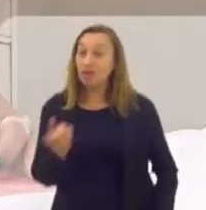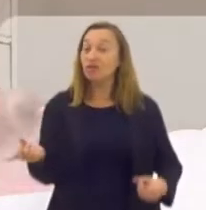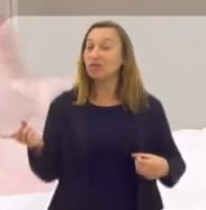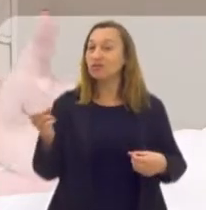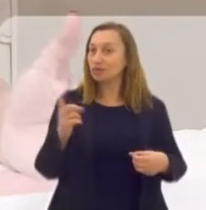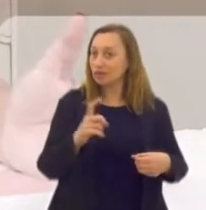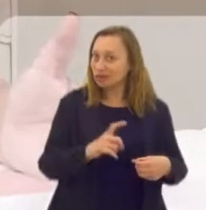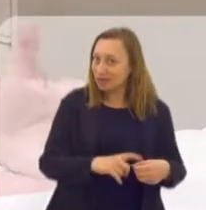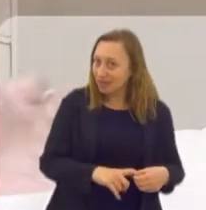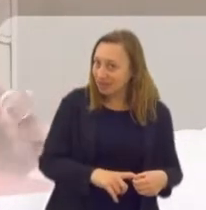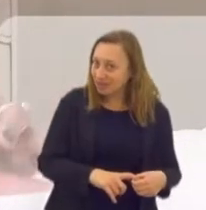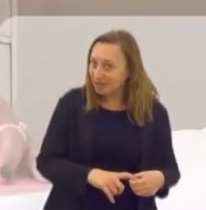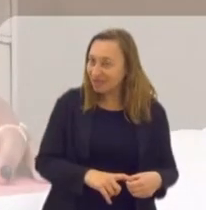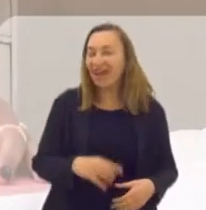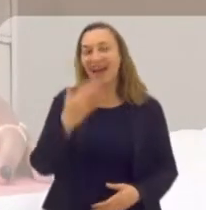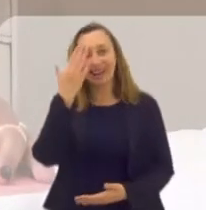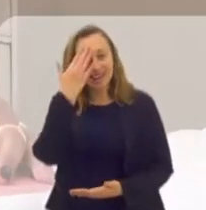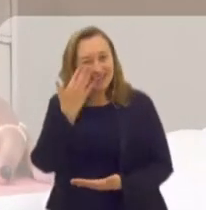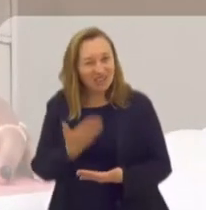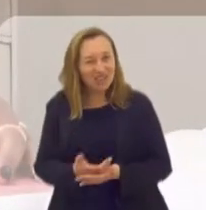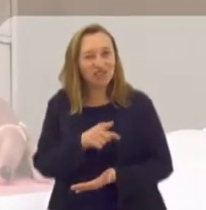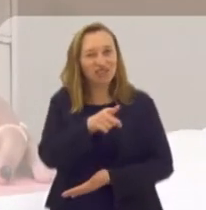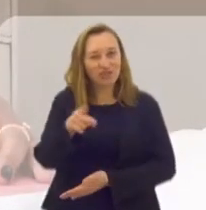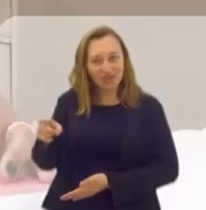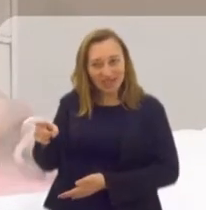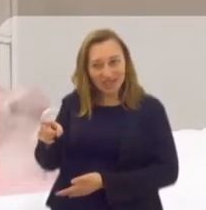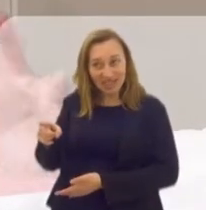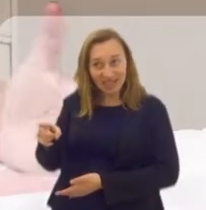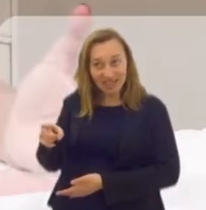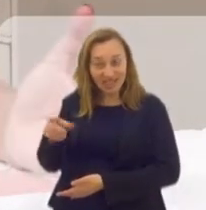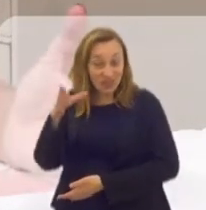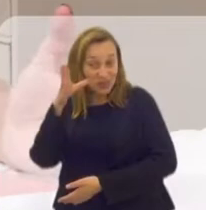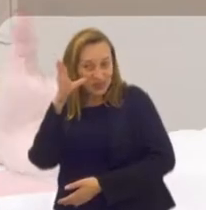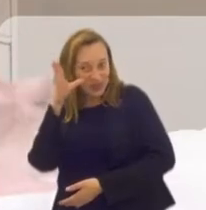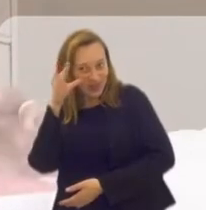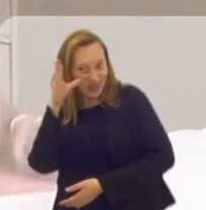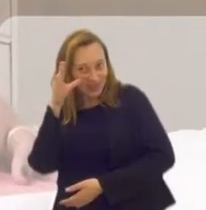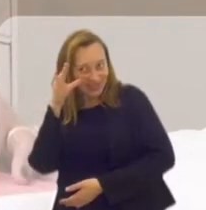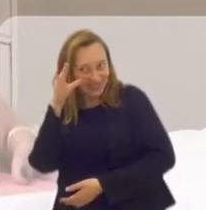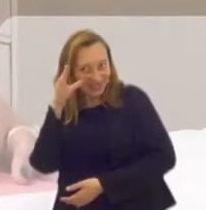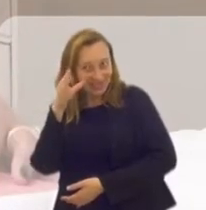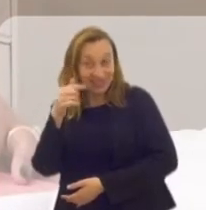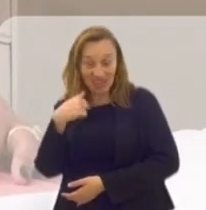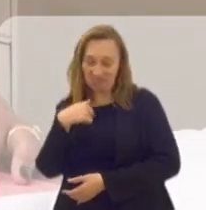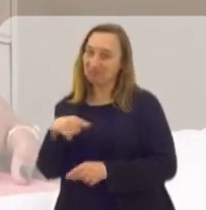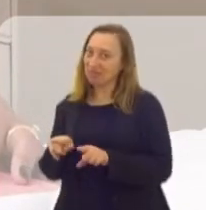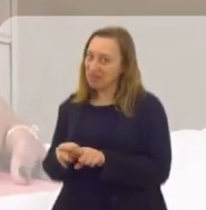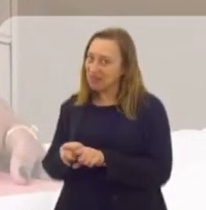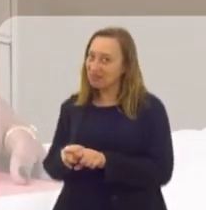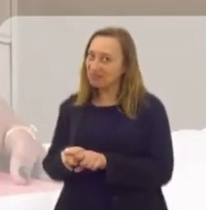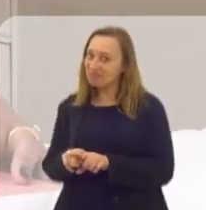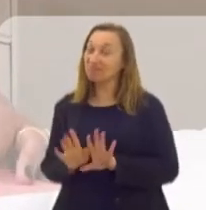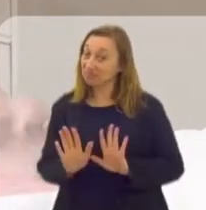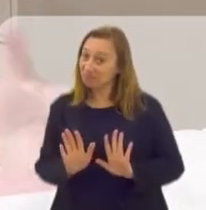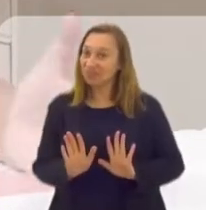Bem, voltamos e creio eu que agora para uma parte que todos vocês estão bem curiosos, eu